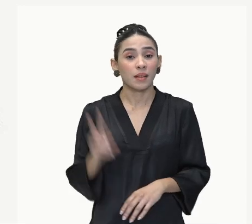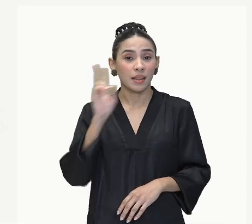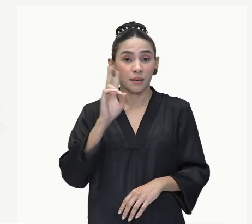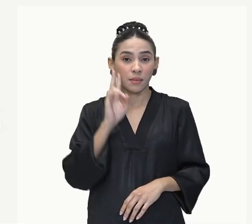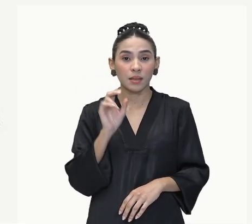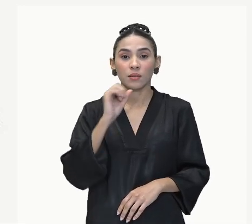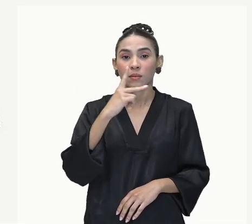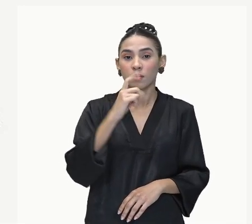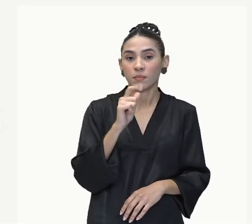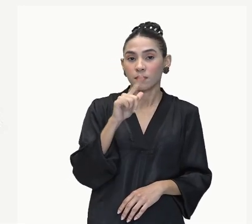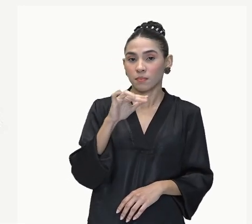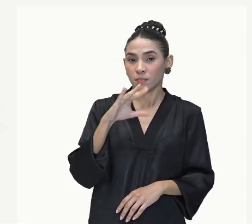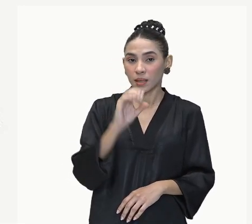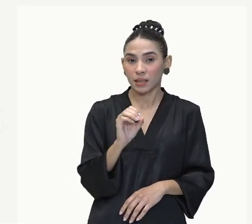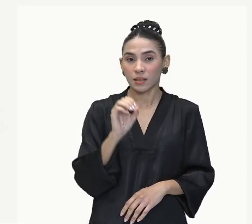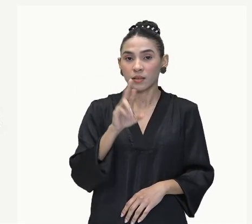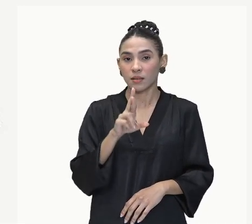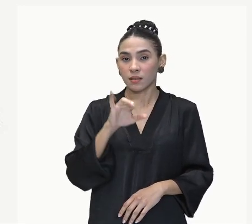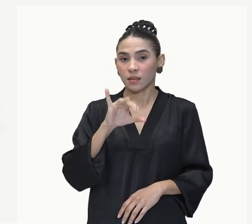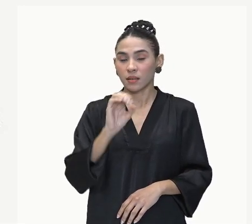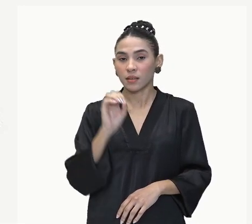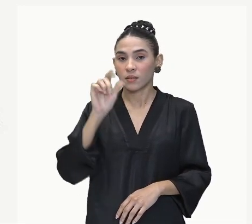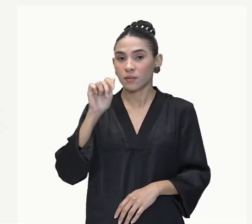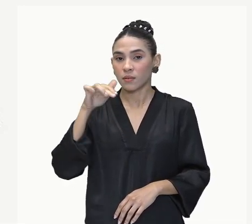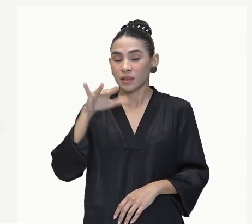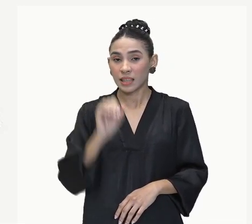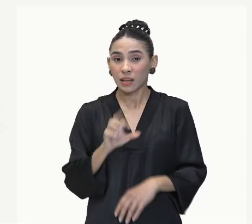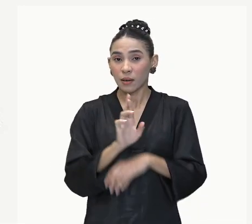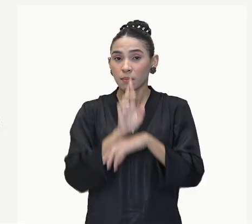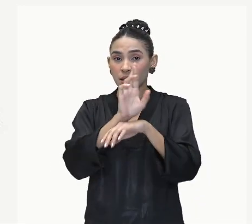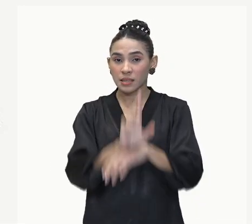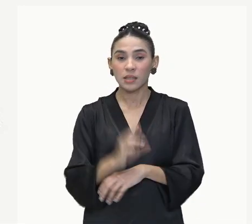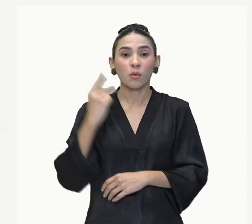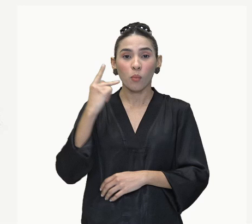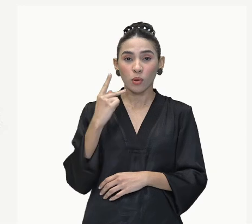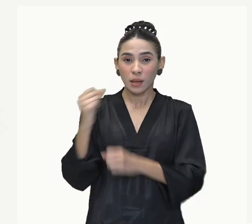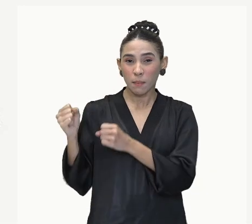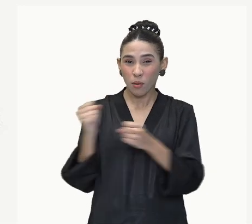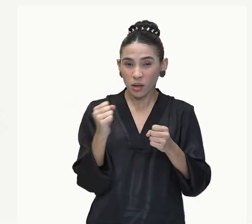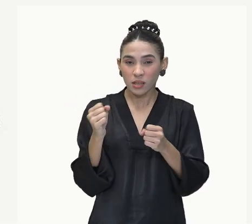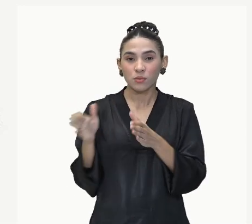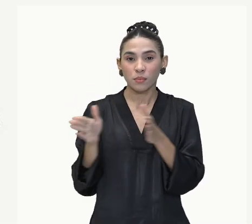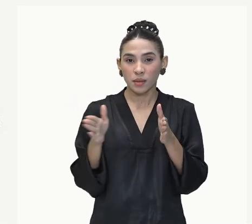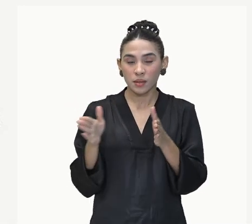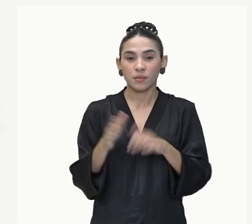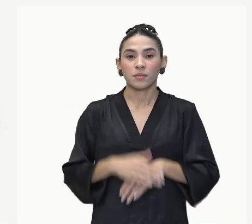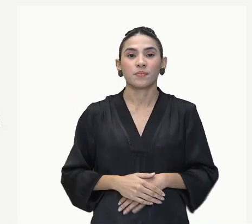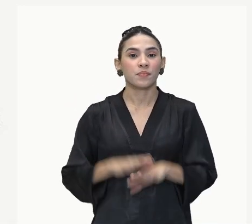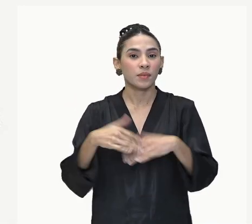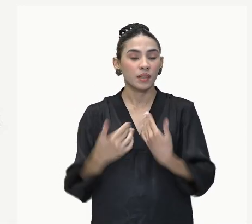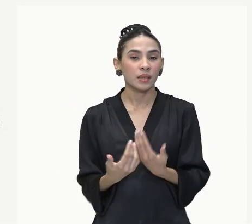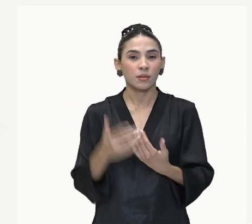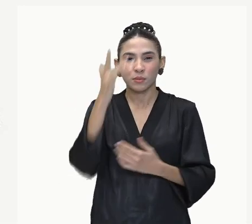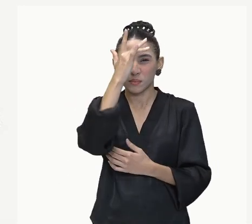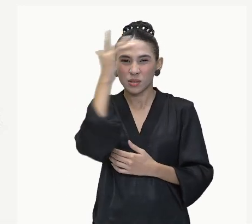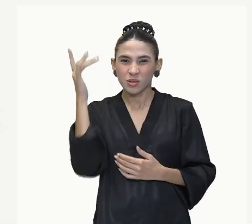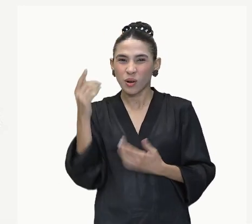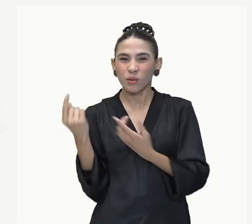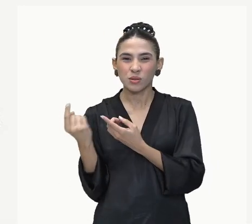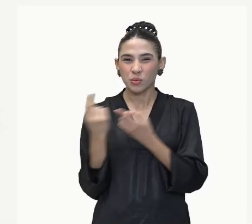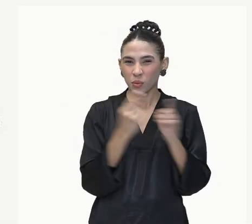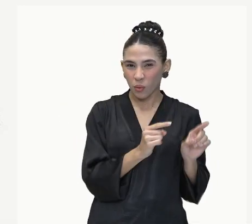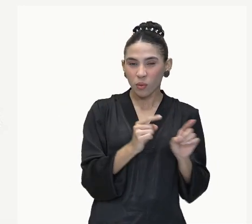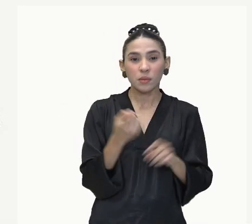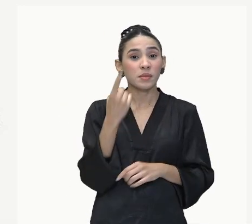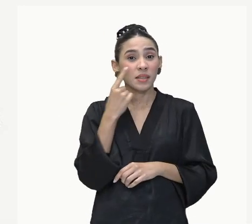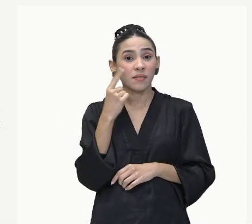que o Palácio Rio Negro ele vai representar justamente o poder político da época. Então, os revoltosos observaram